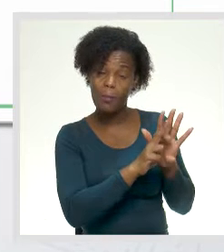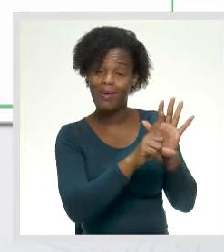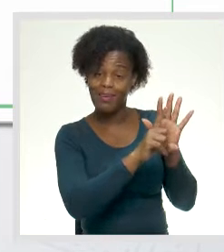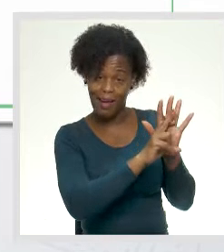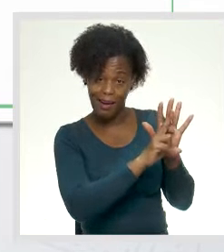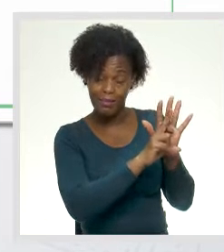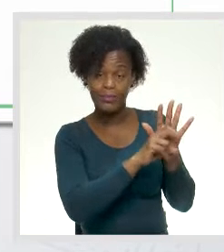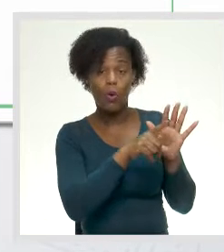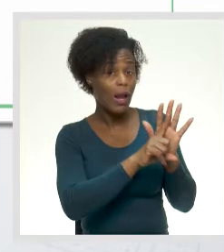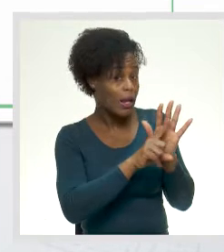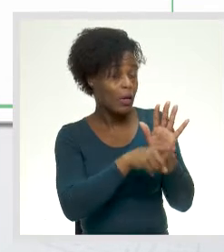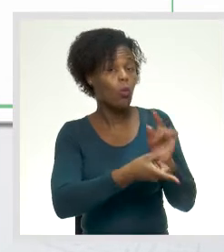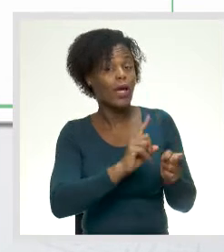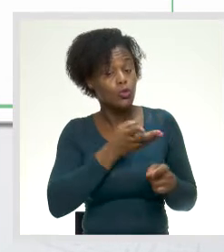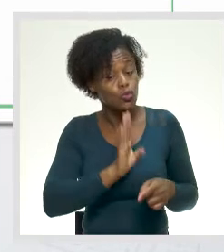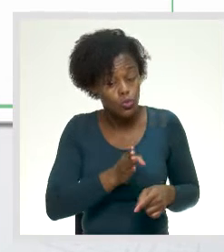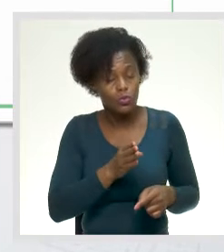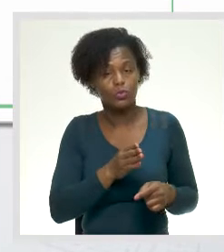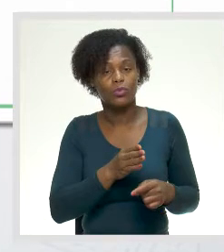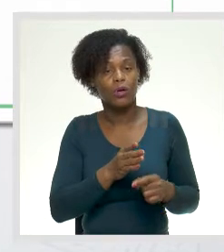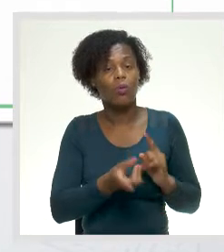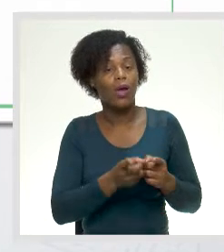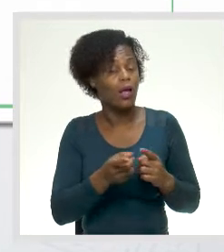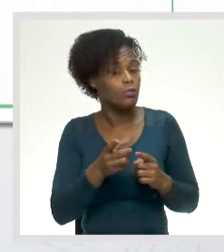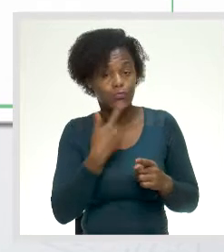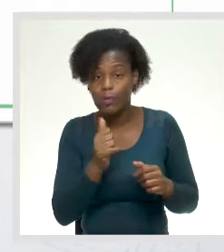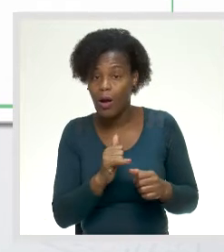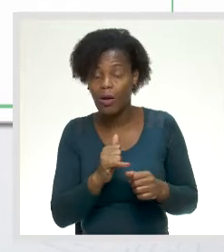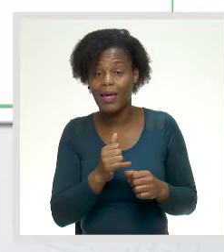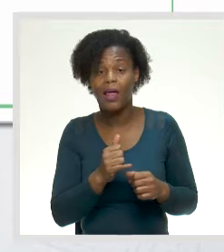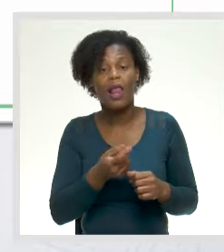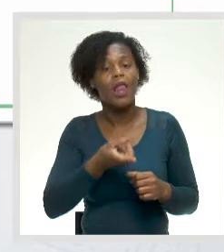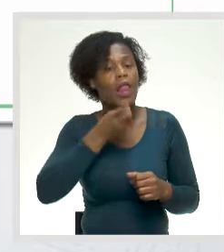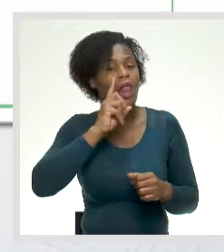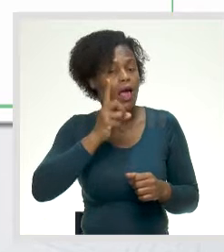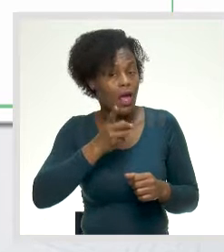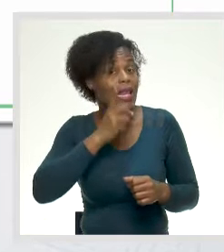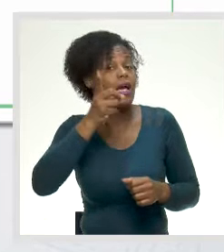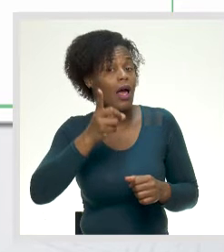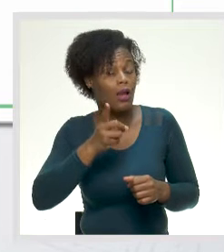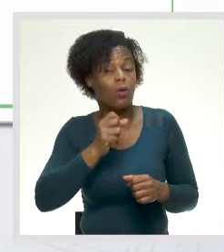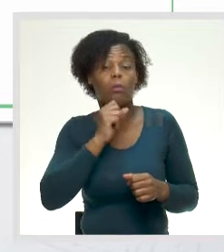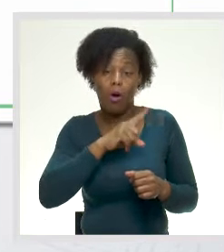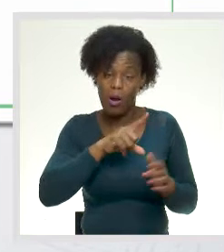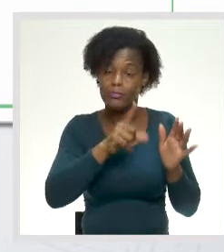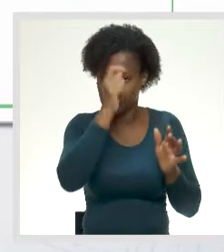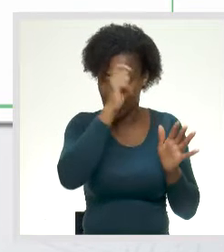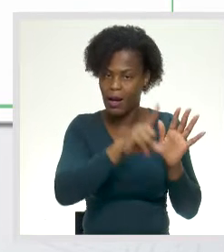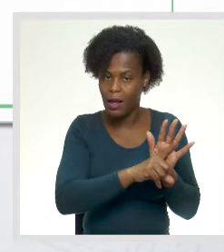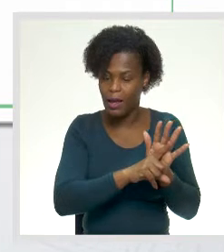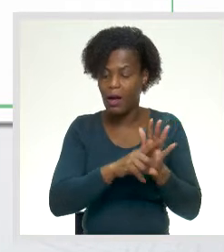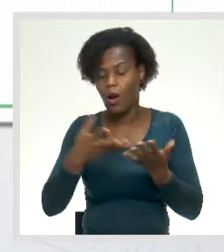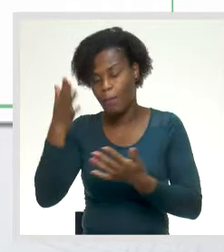de regras sobre o que é justo, injusto, lícito e ilícito, moral é mais